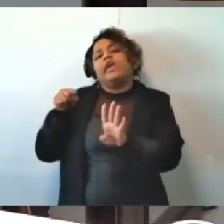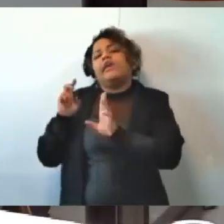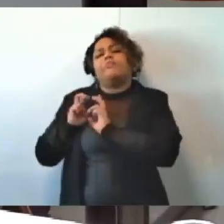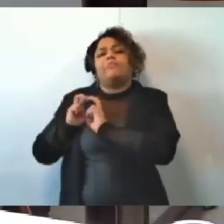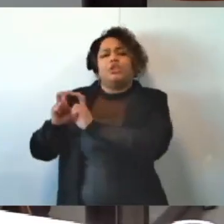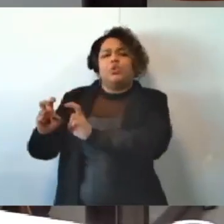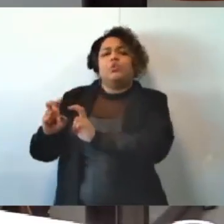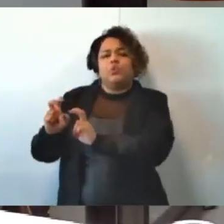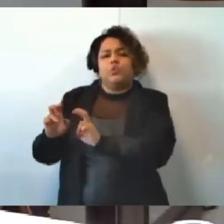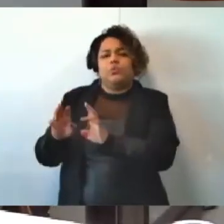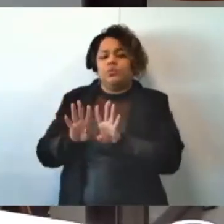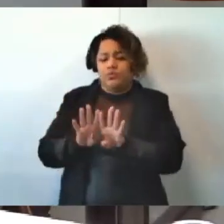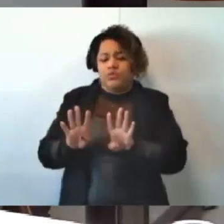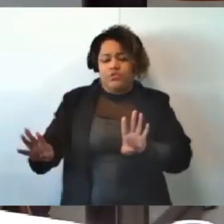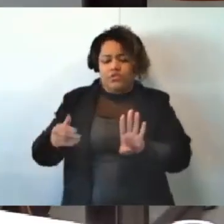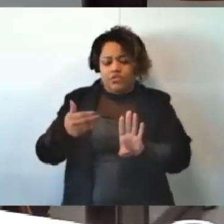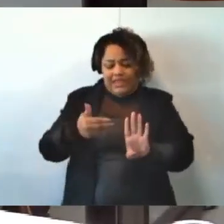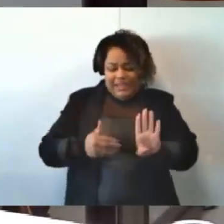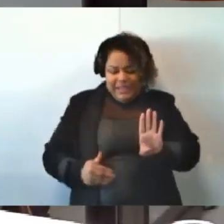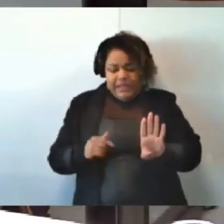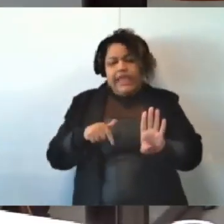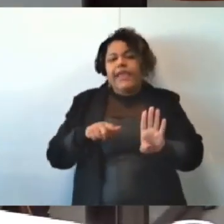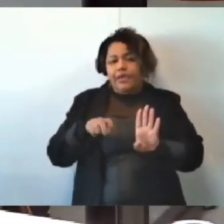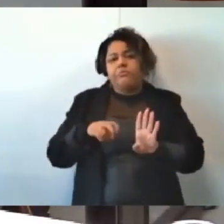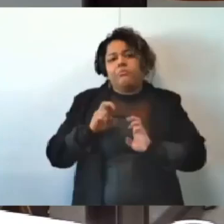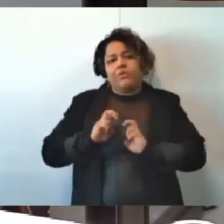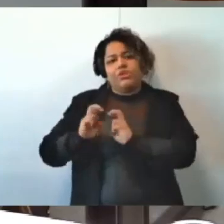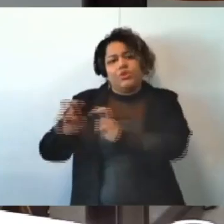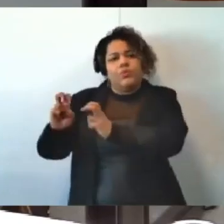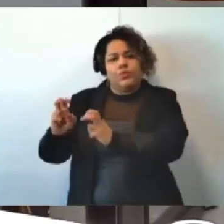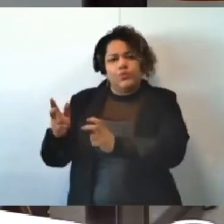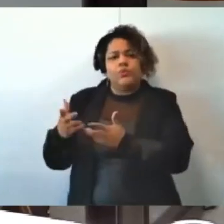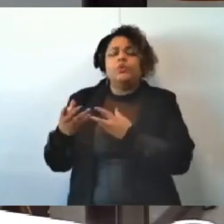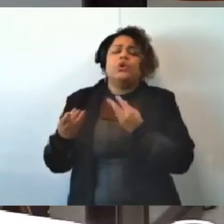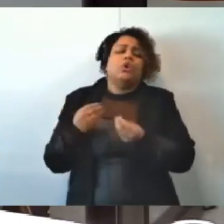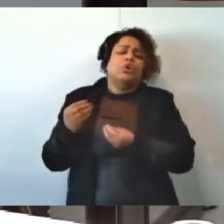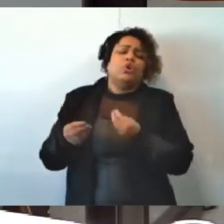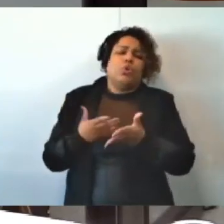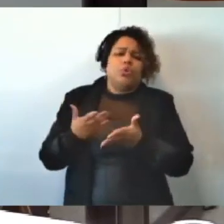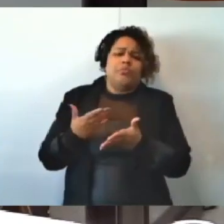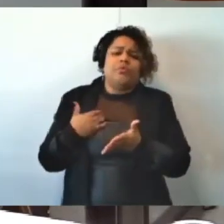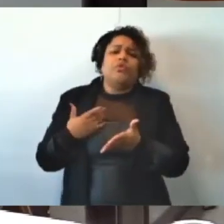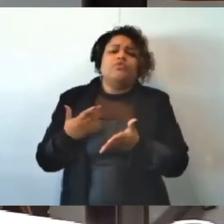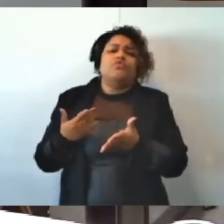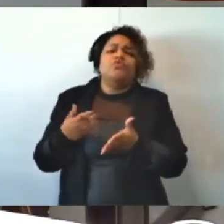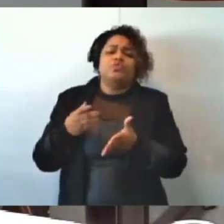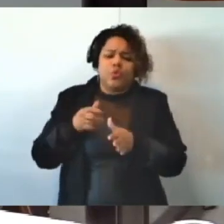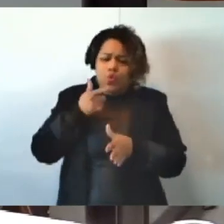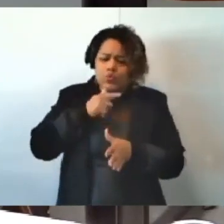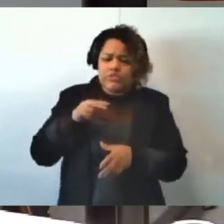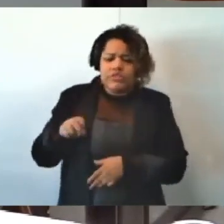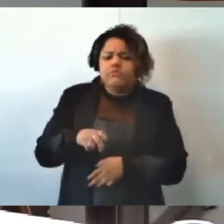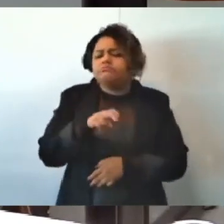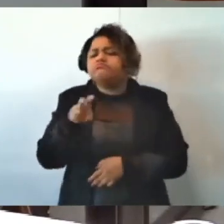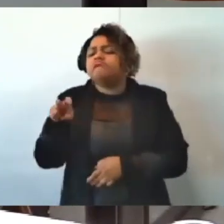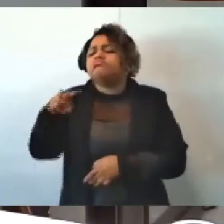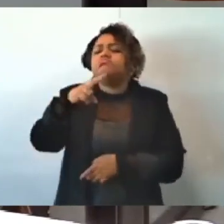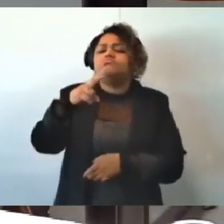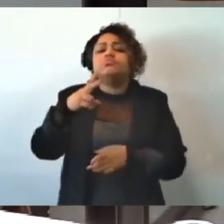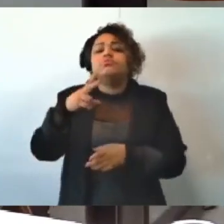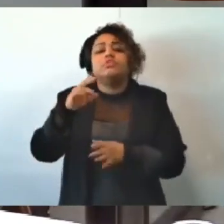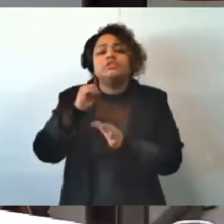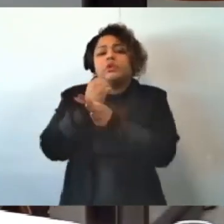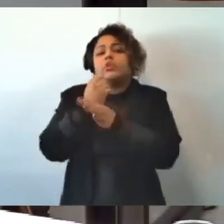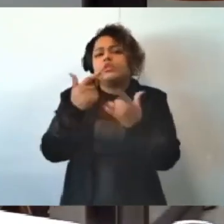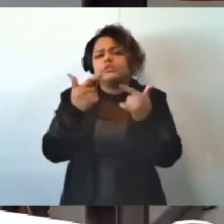noite sem segurança? Já que a Polícia Militar, a Guarda Municipal, fala que não tem como deixar a segurança ali. O que a Prefeitura fala para a gente de segurança